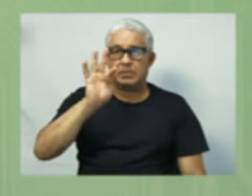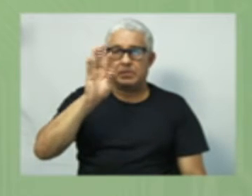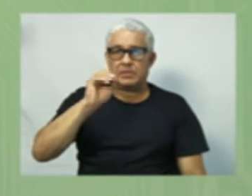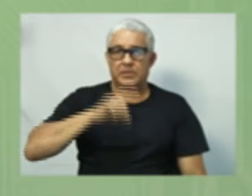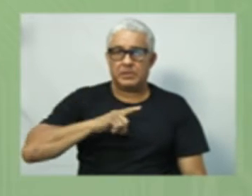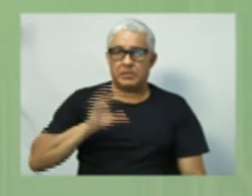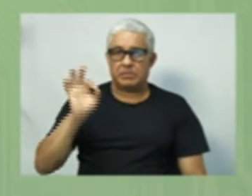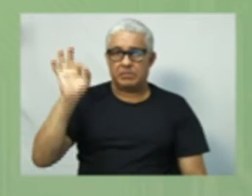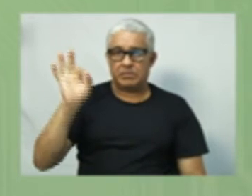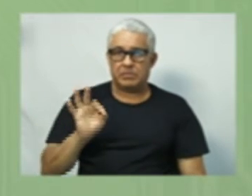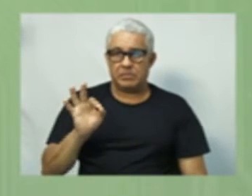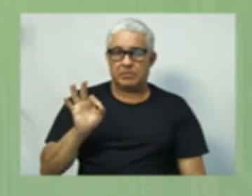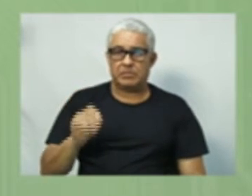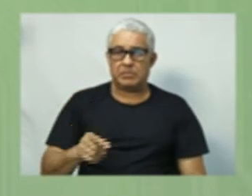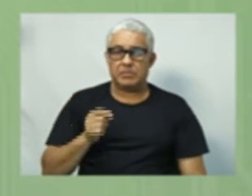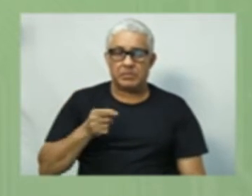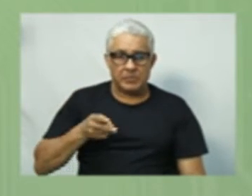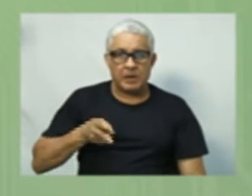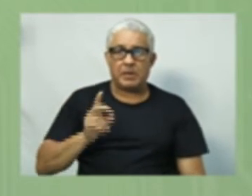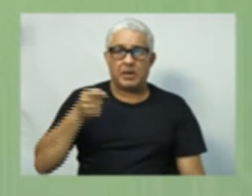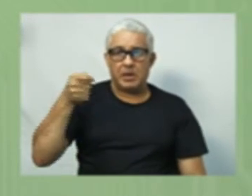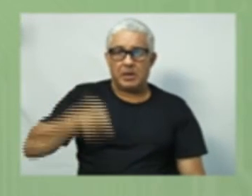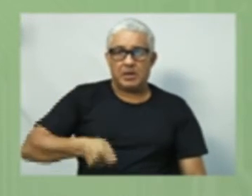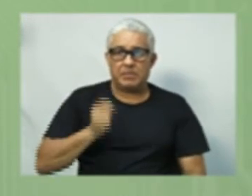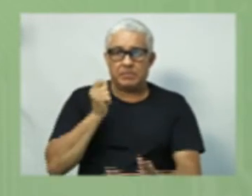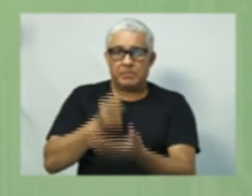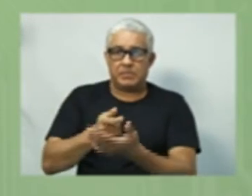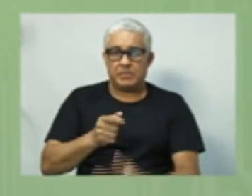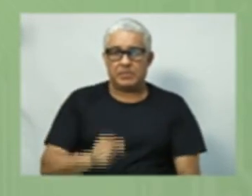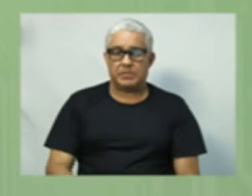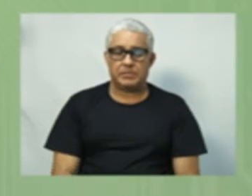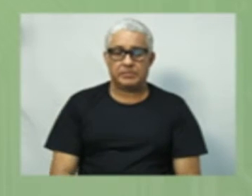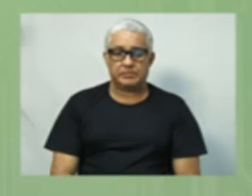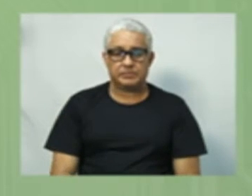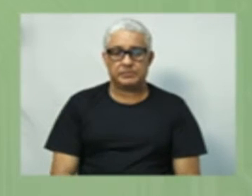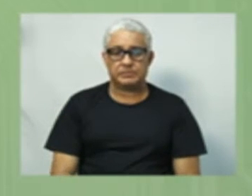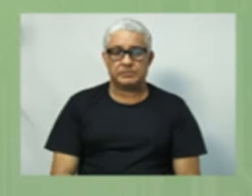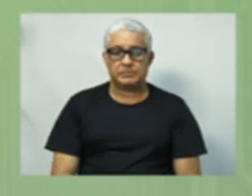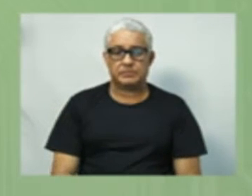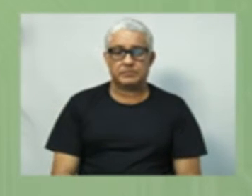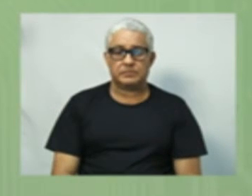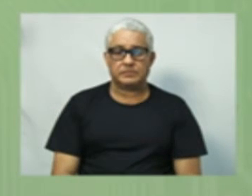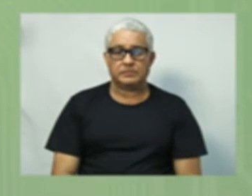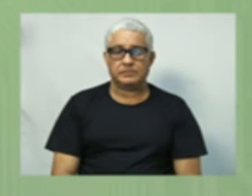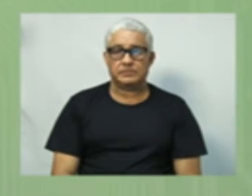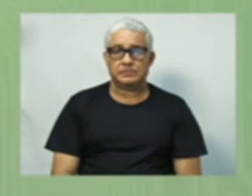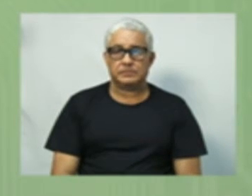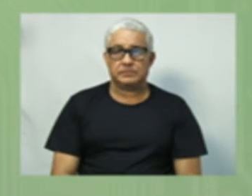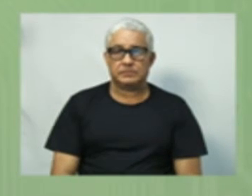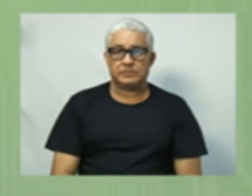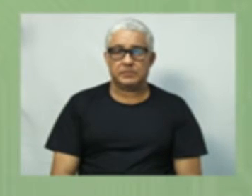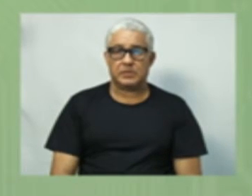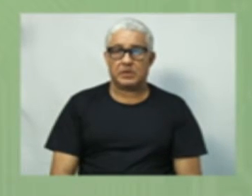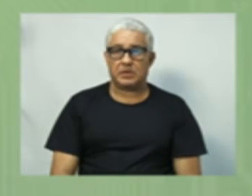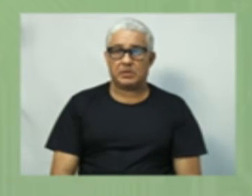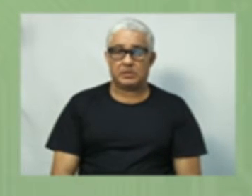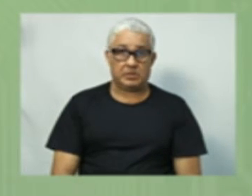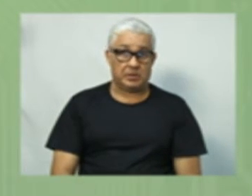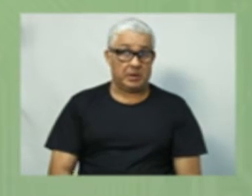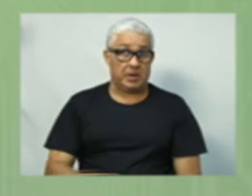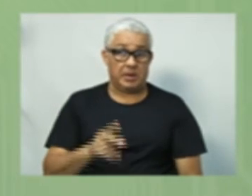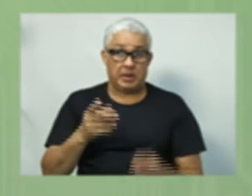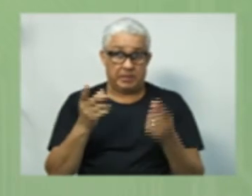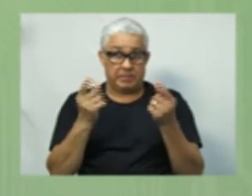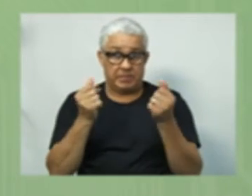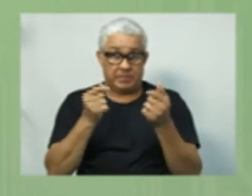frente, que vai ser cobrado em cima de alguma coisa, né? Nesse caso aqui vai ser cobrado em cima do valor da pintura. Lembra que eu falei? Olha,